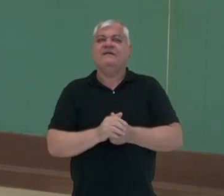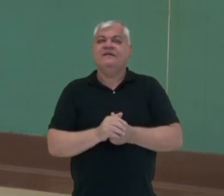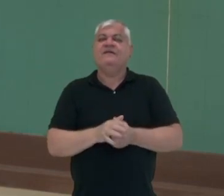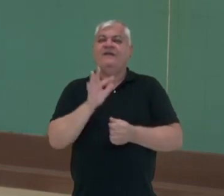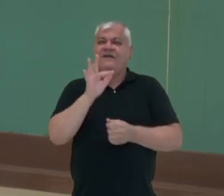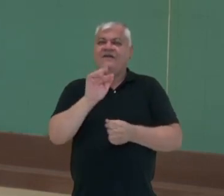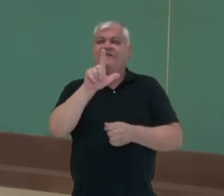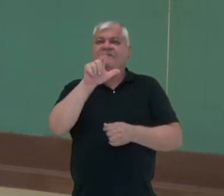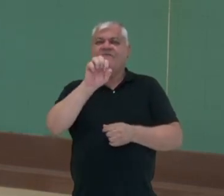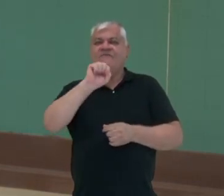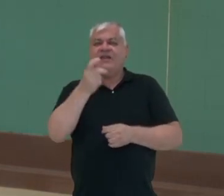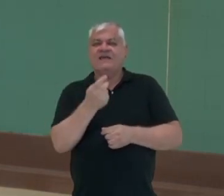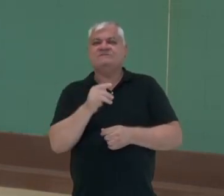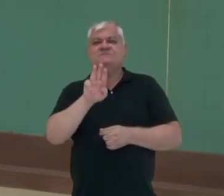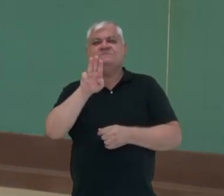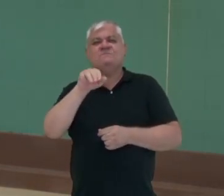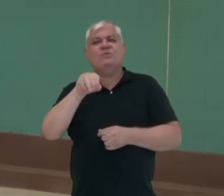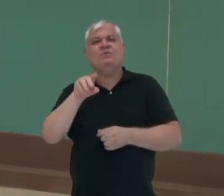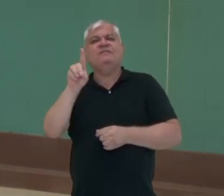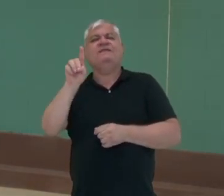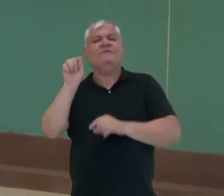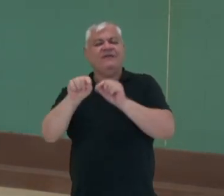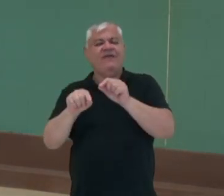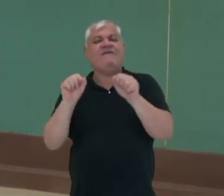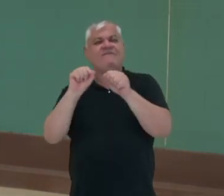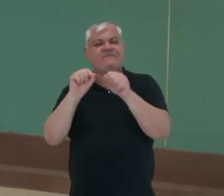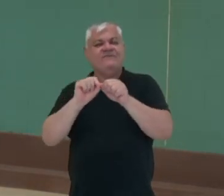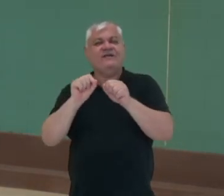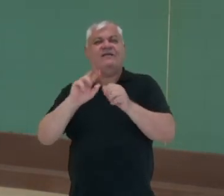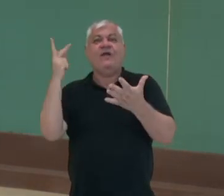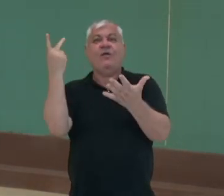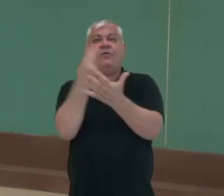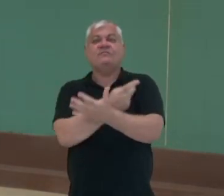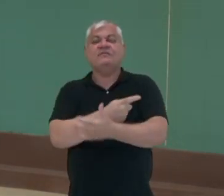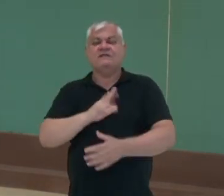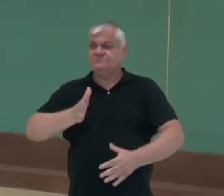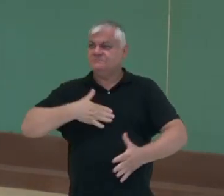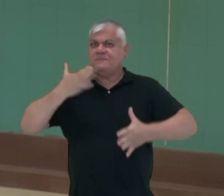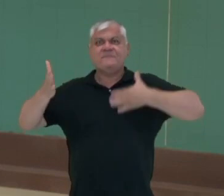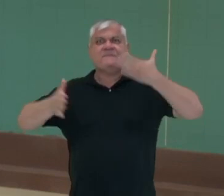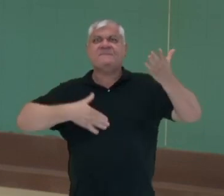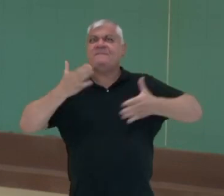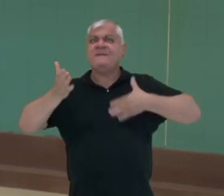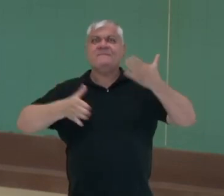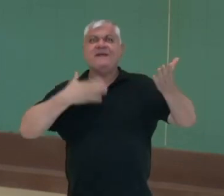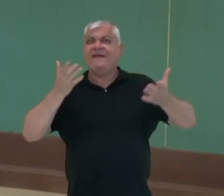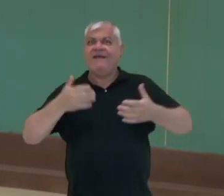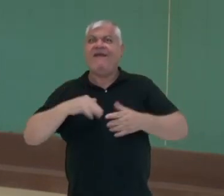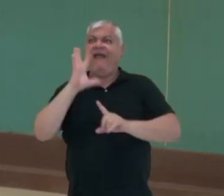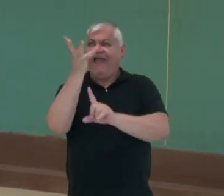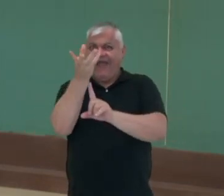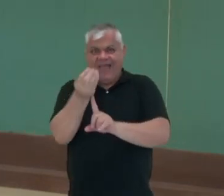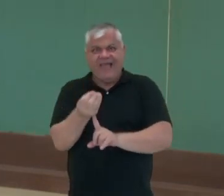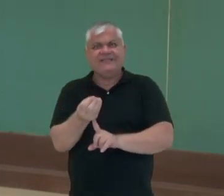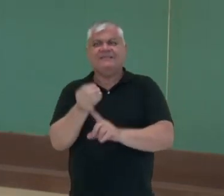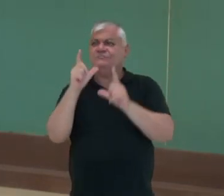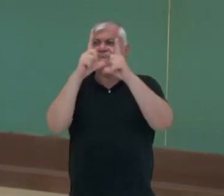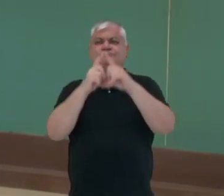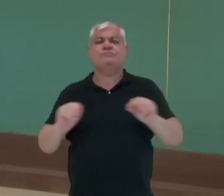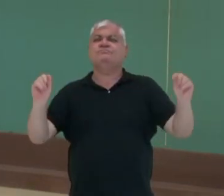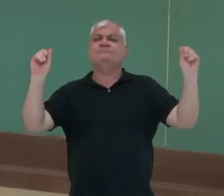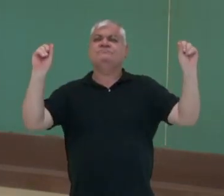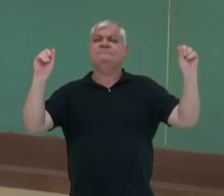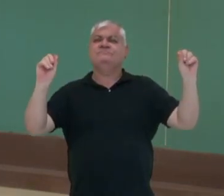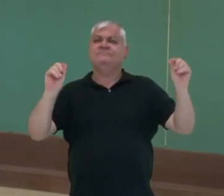também é uma grande inovação que vai fazer com que algo aconteça de repente, uma coisa apoteótica, uma arte efêmera, rápida e de